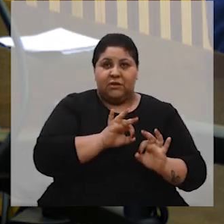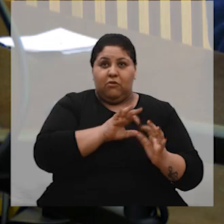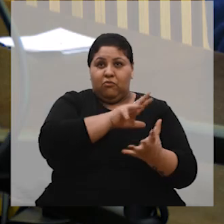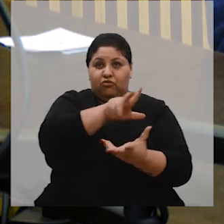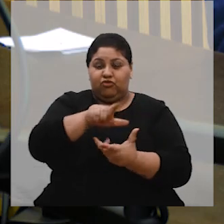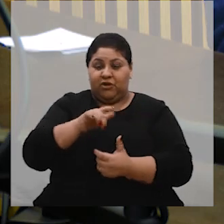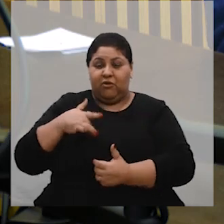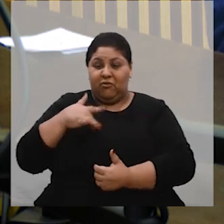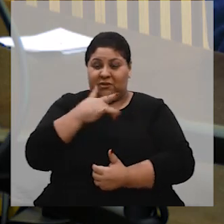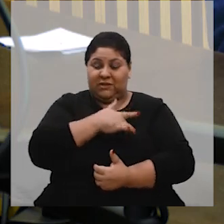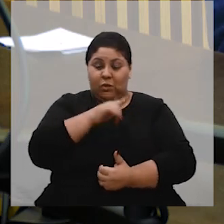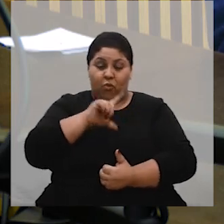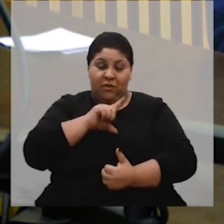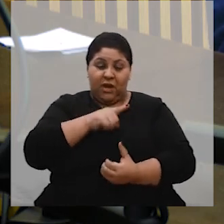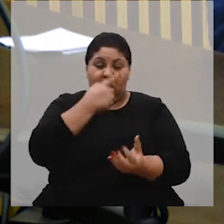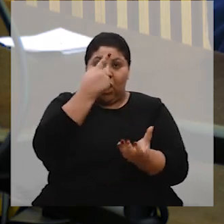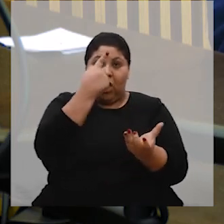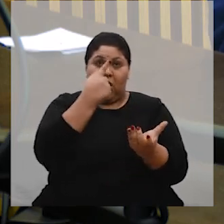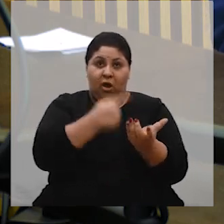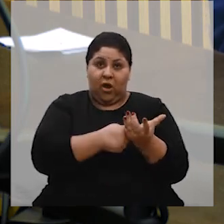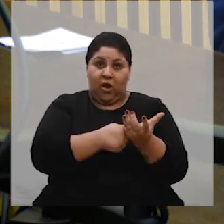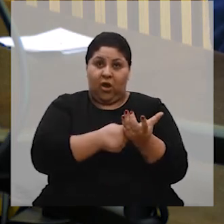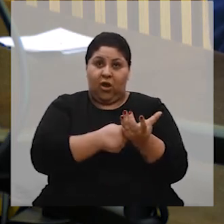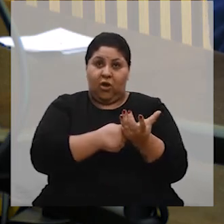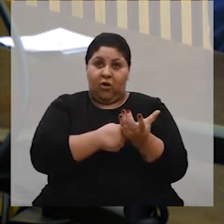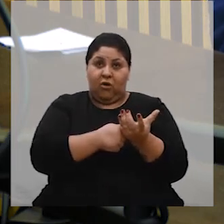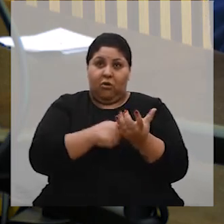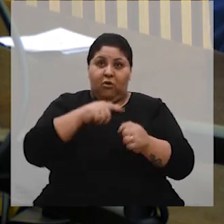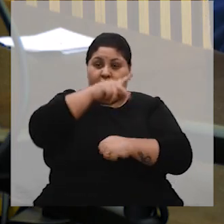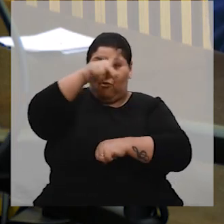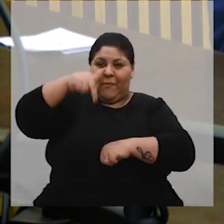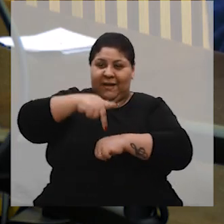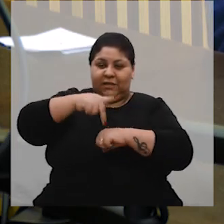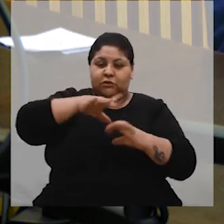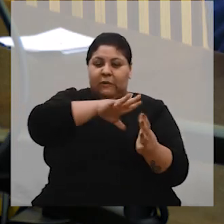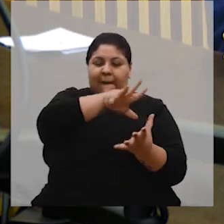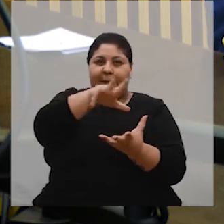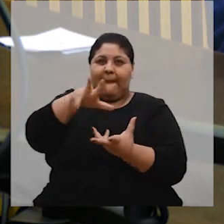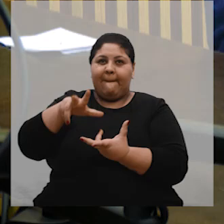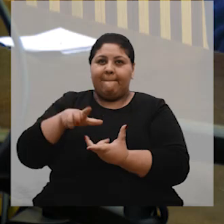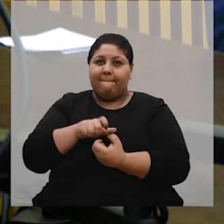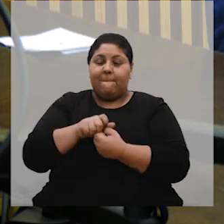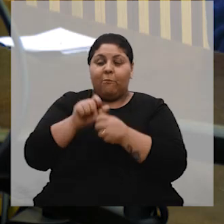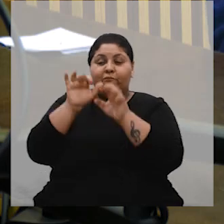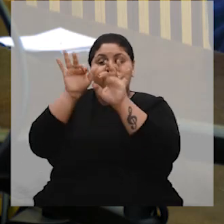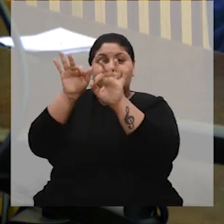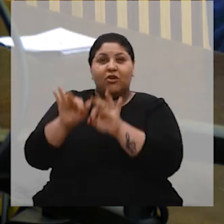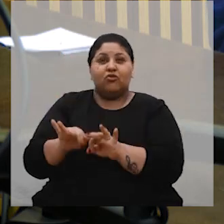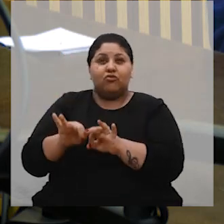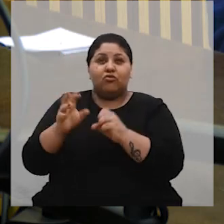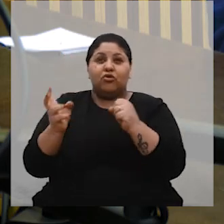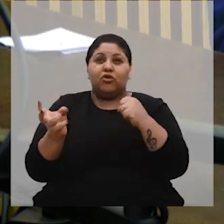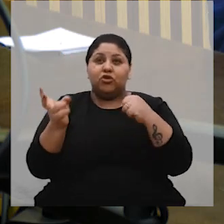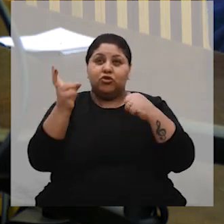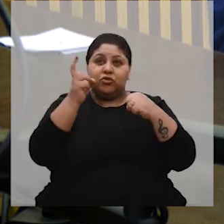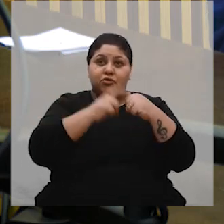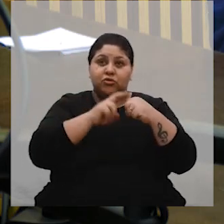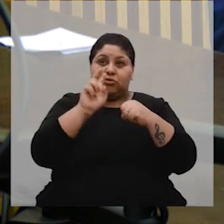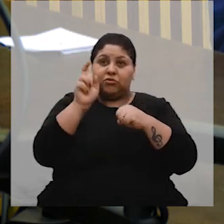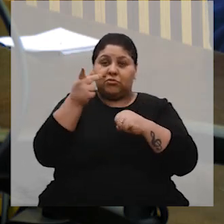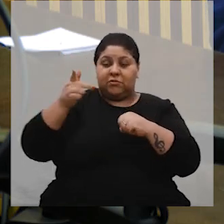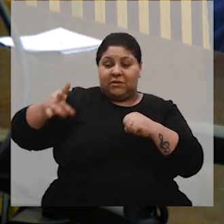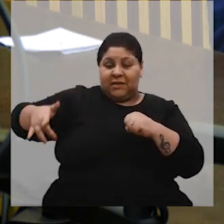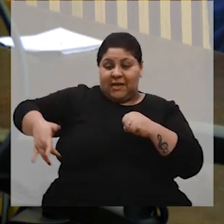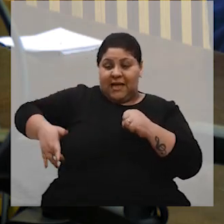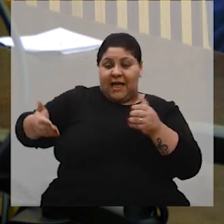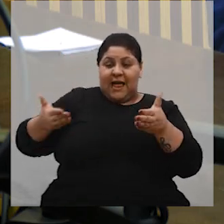um acordo com grande parte dos países no mundo da eliminação dos vírus da hepatite